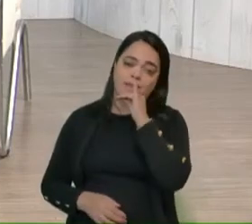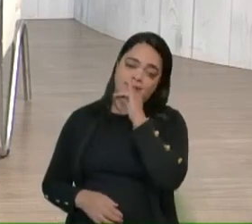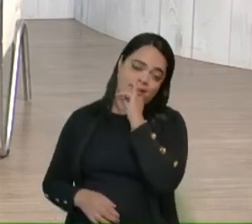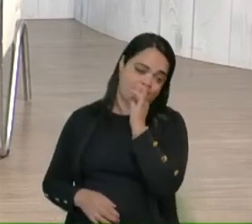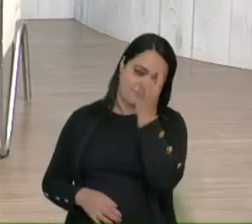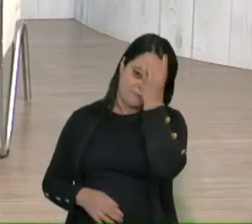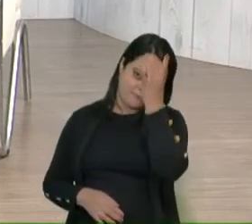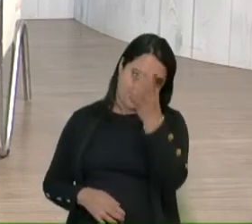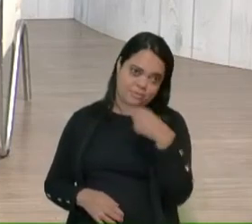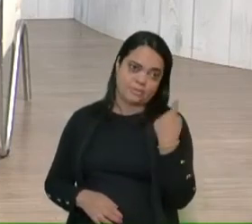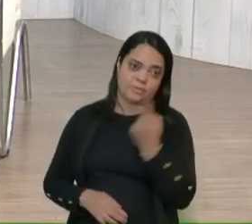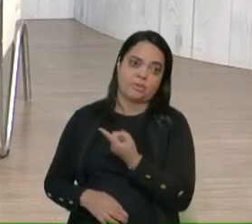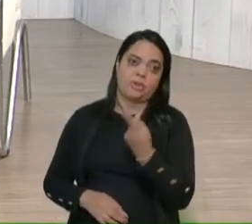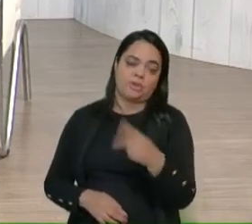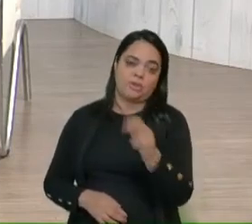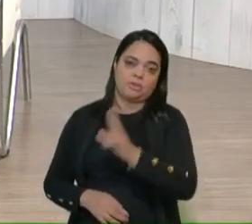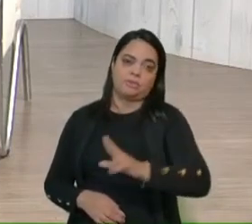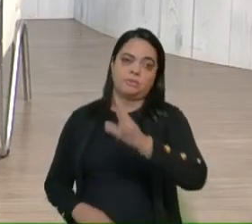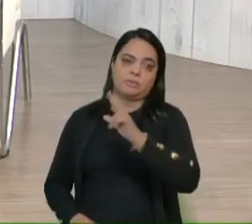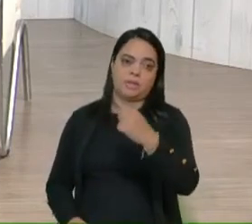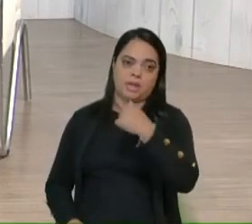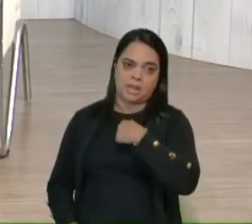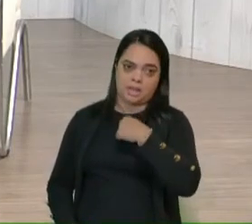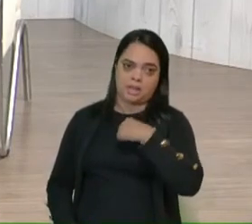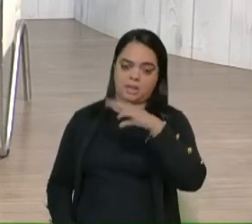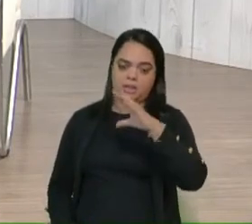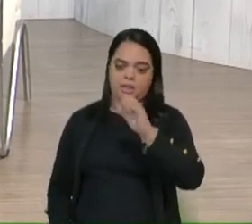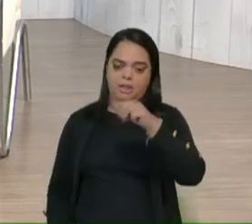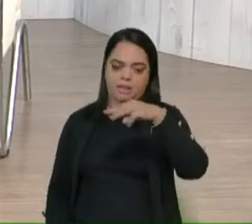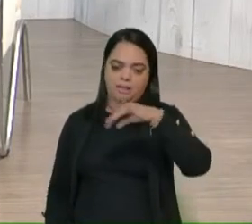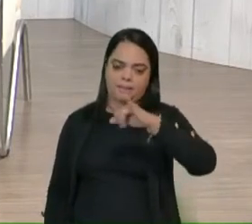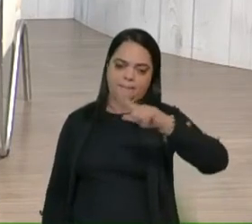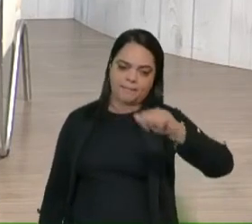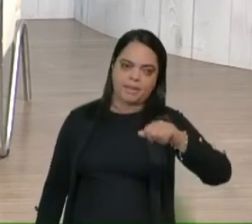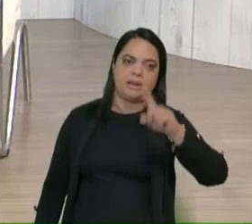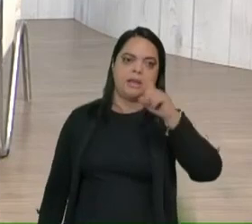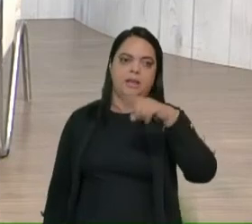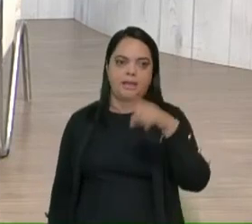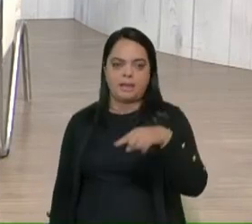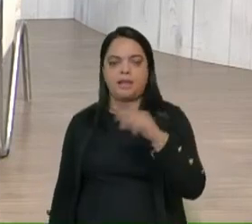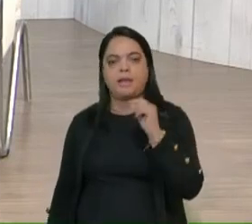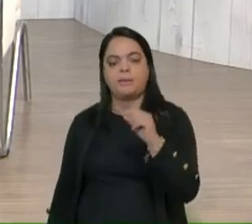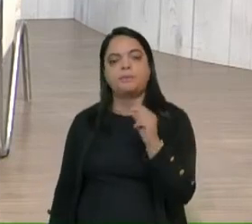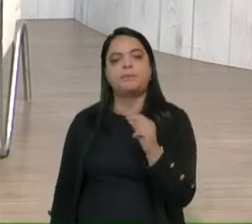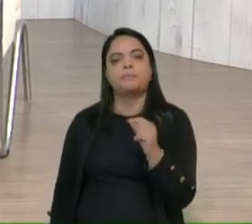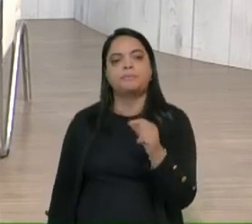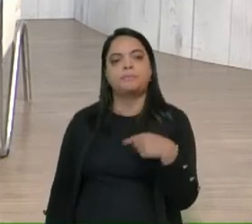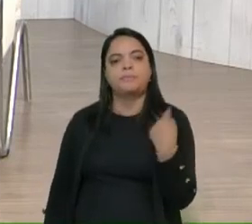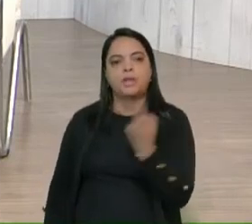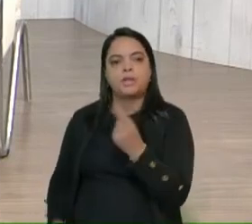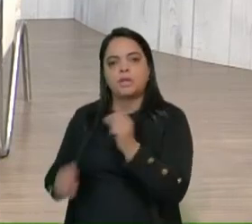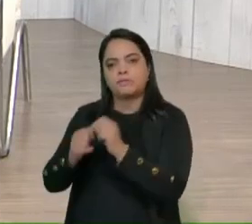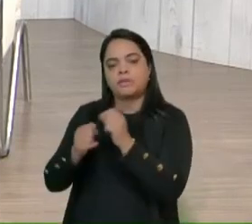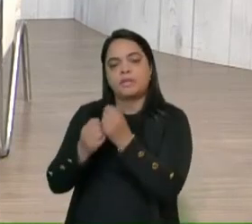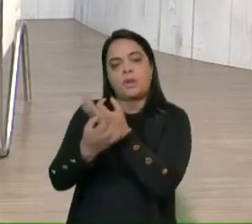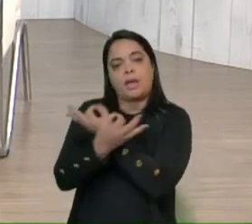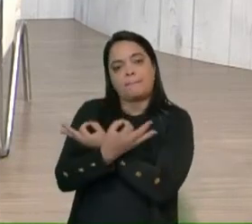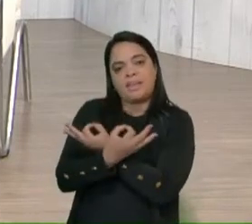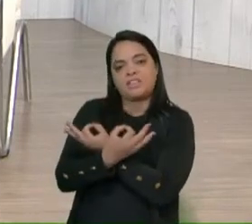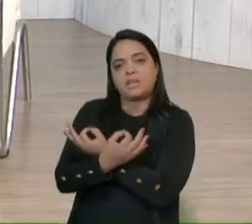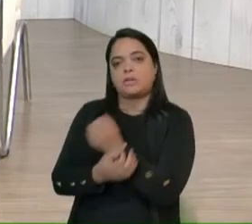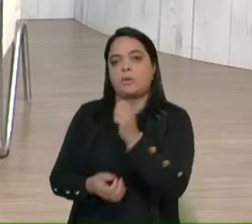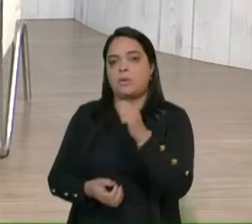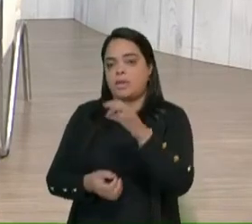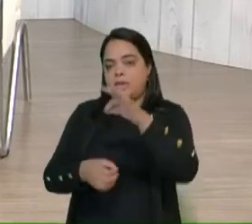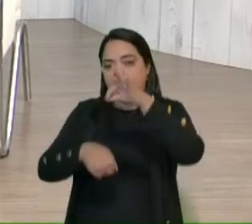prático que nós estamos fazendo aqui em Uberlândia eu e a Camila Palazo que é uma acupunturista nós estamos levando meditação e acupuntura para